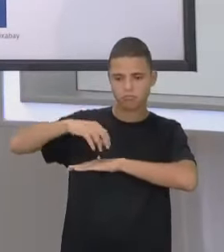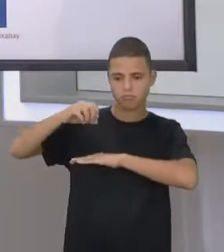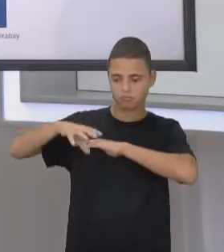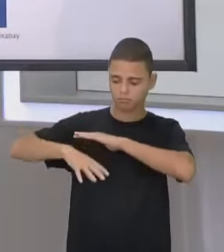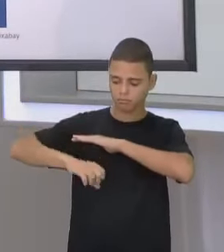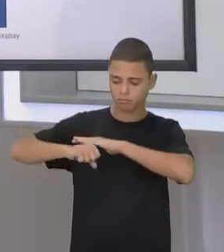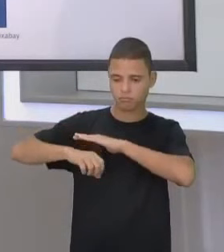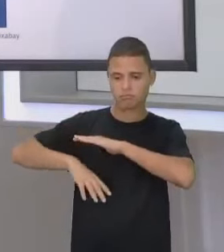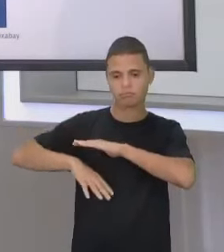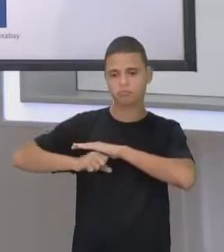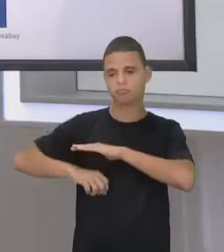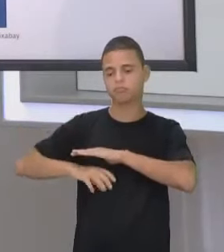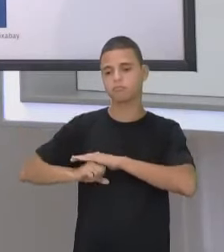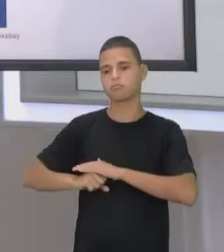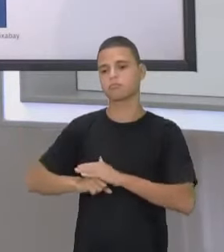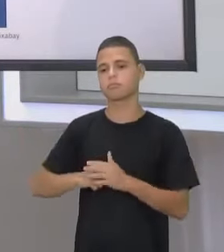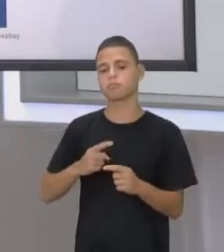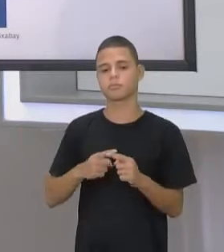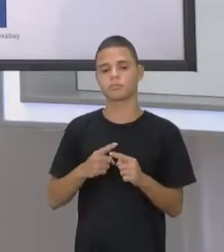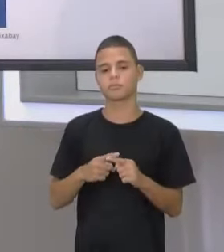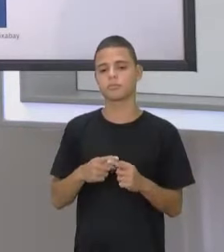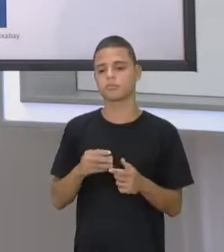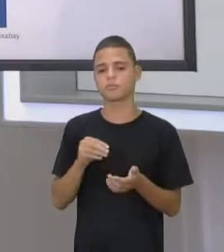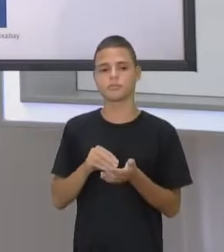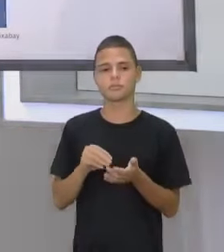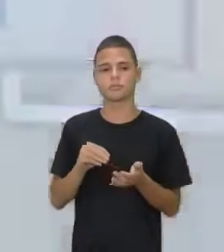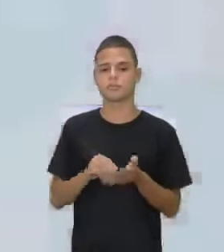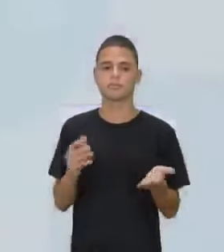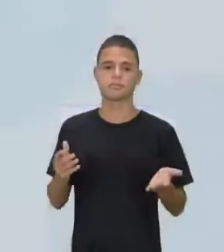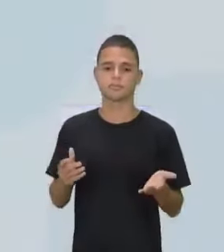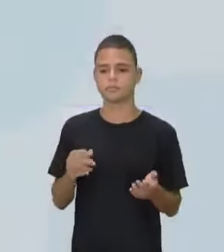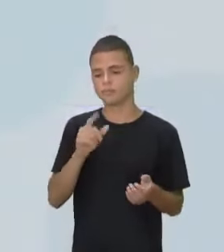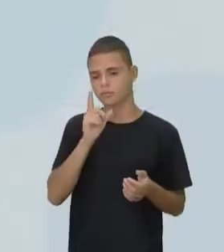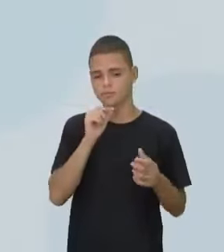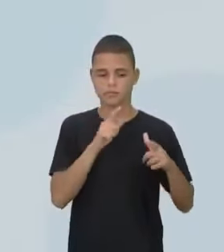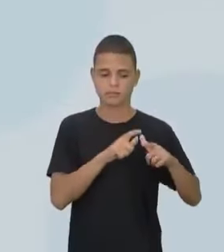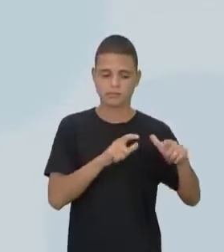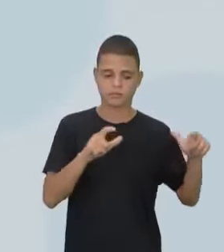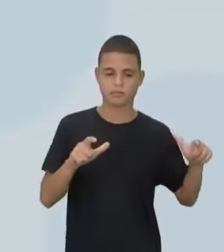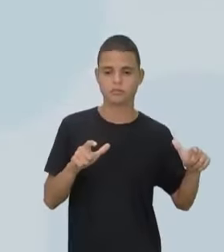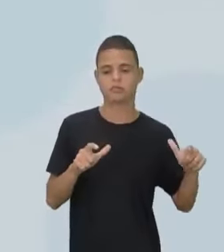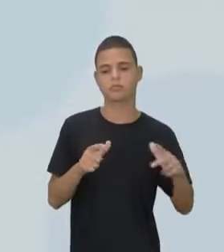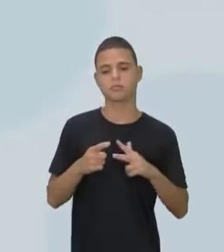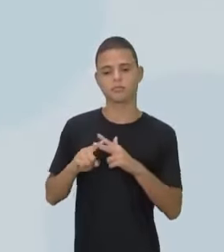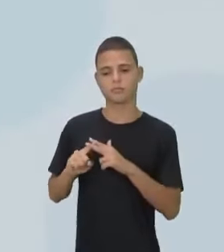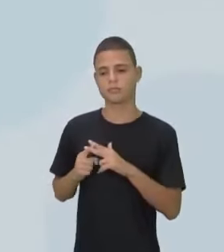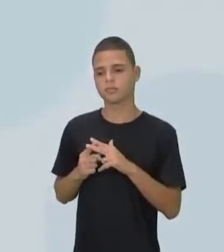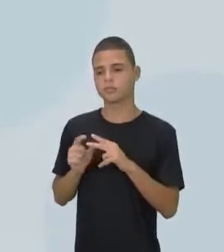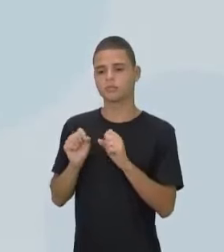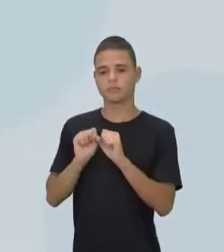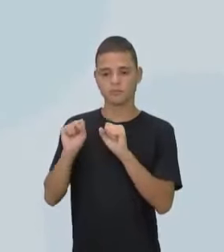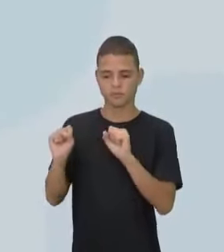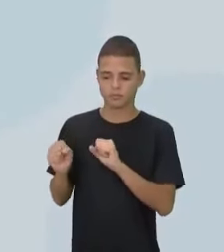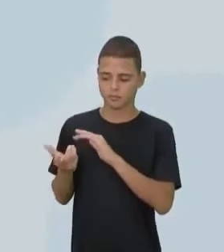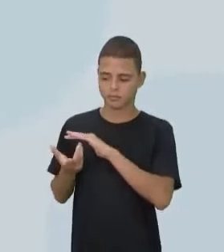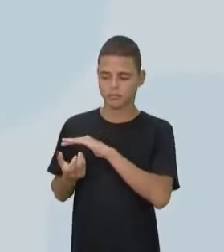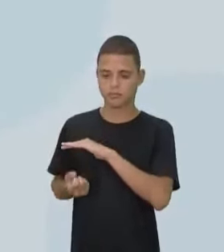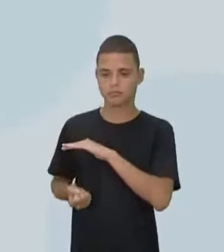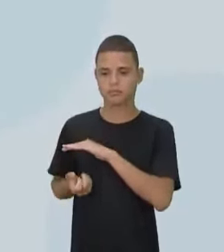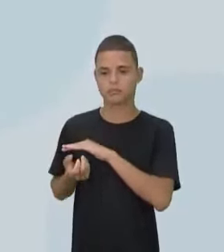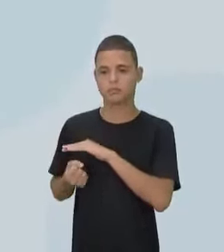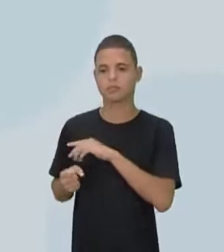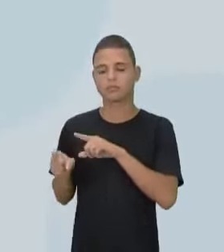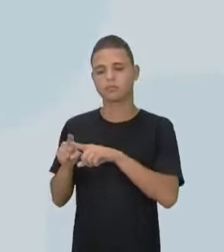para vocês, né, por conta de dimensionamento ou falta de manutenção do sistema de drenagem, mas